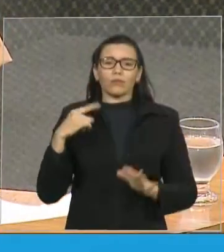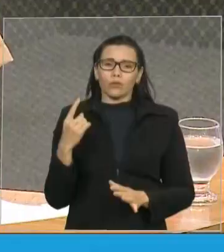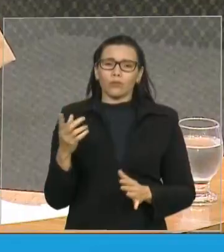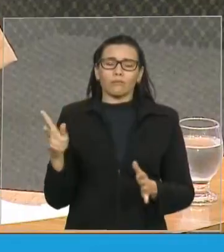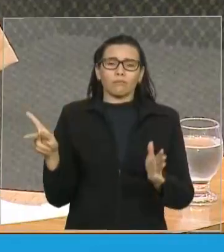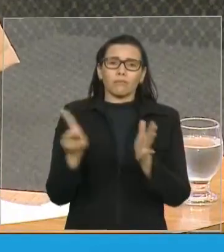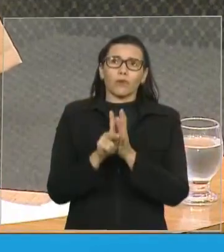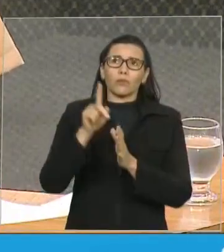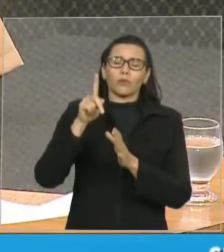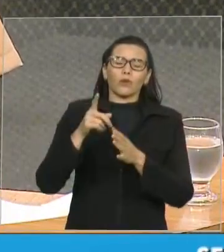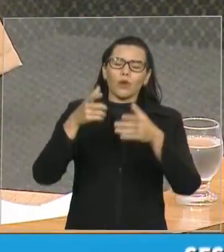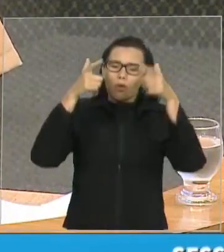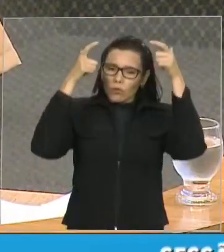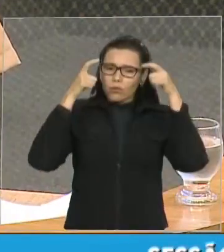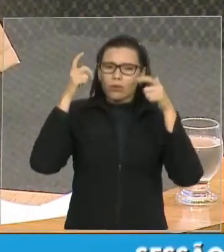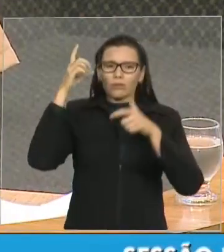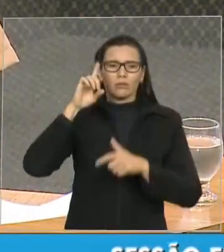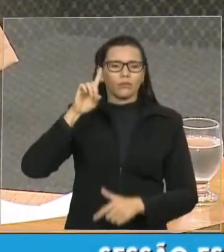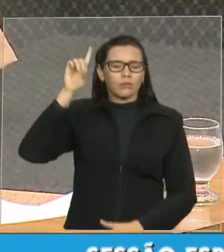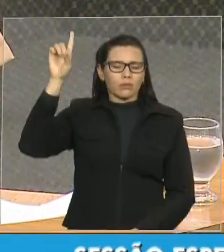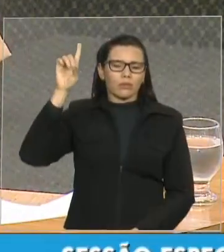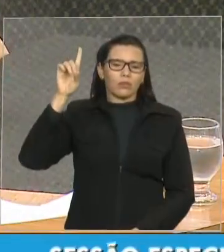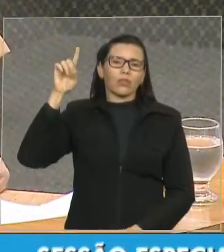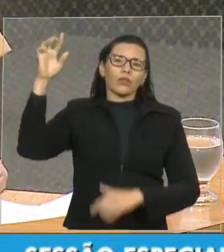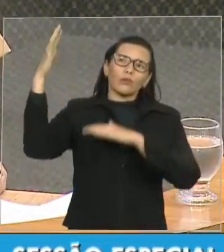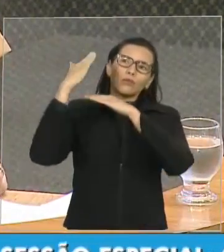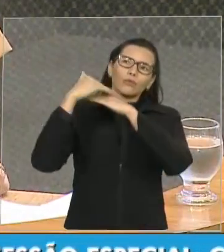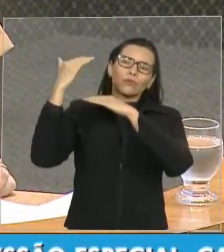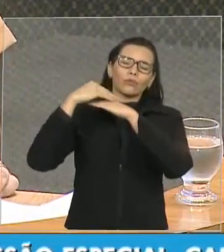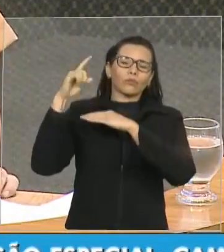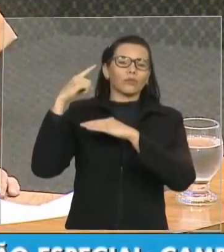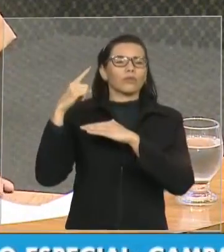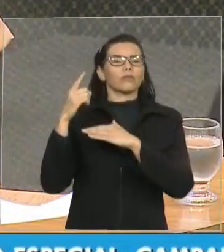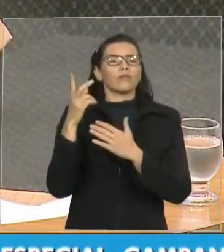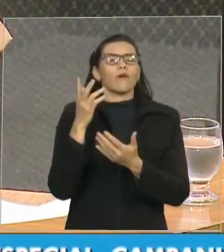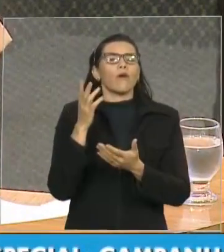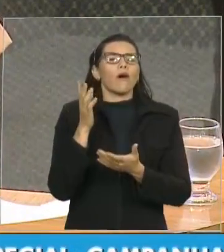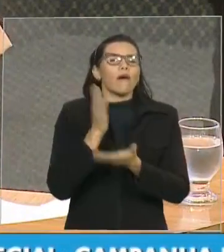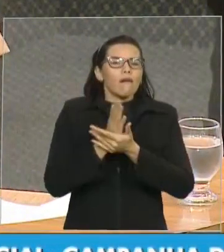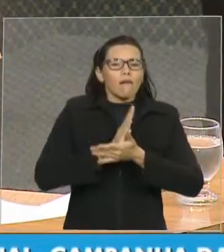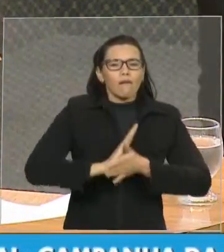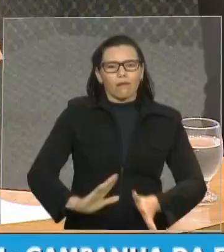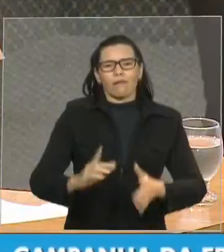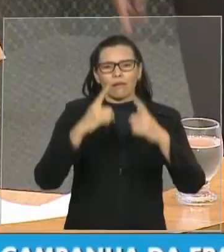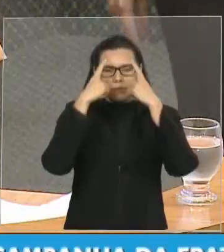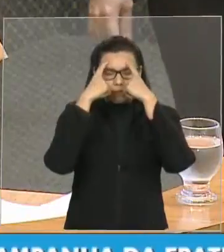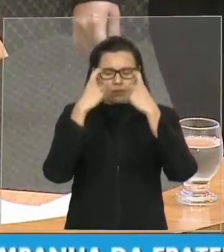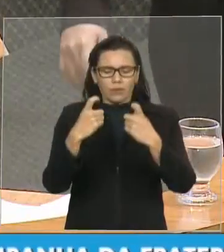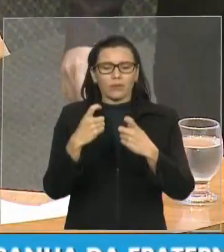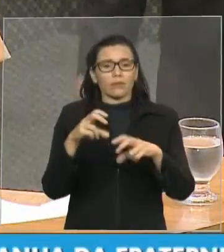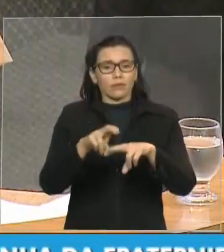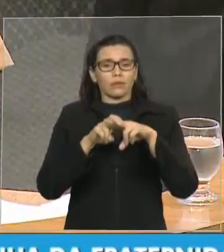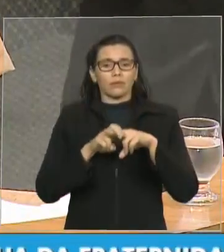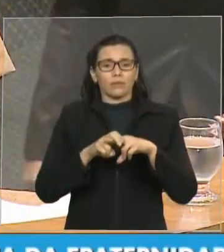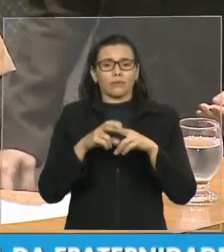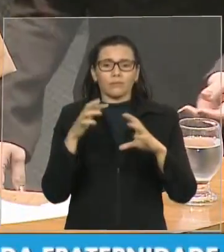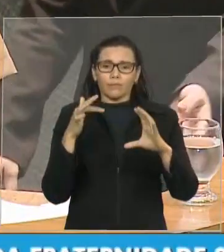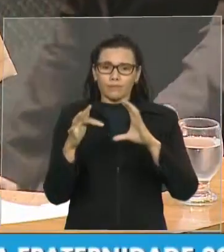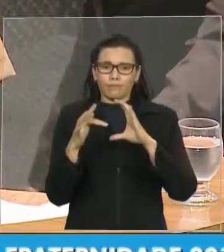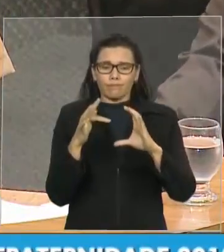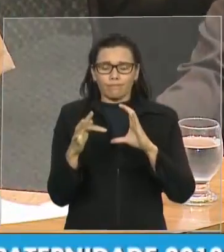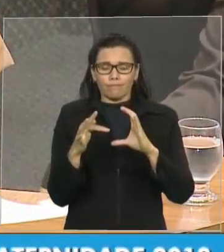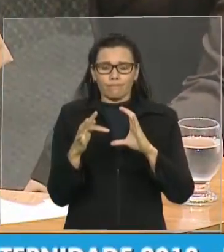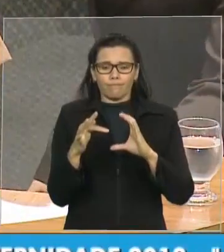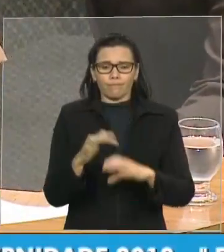a lutar para superar a questão da violência. Por isso, a campanha da Fraternidade é provocada